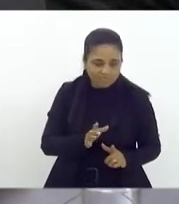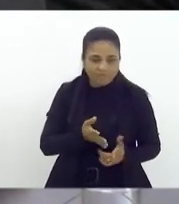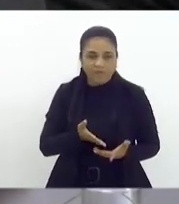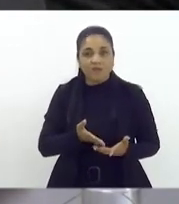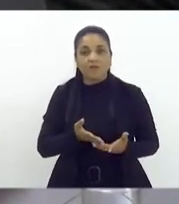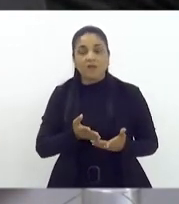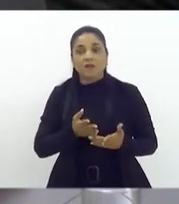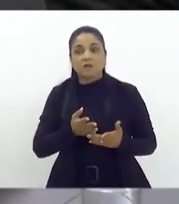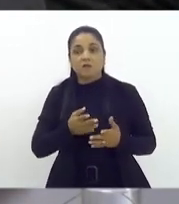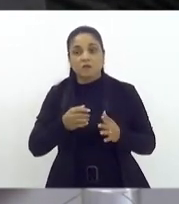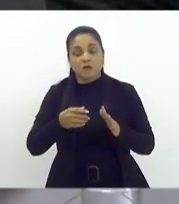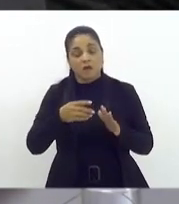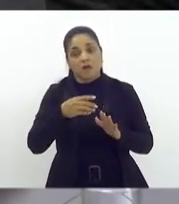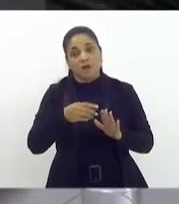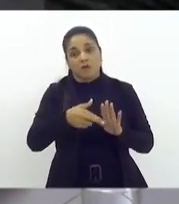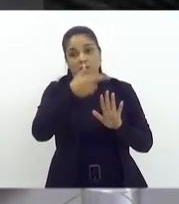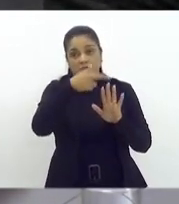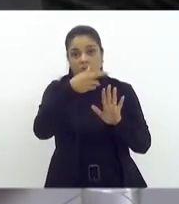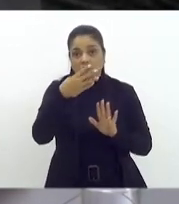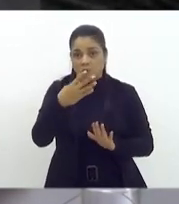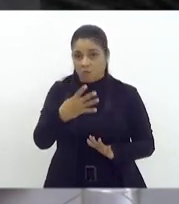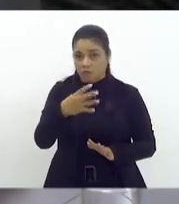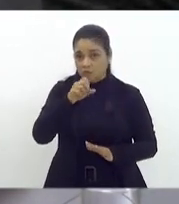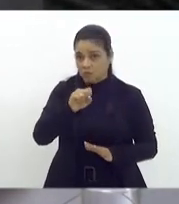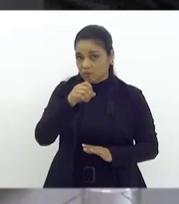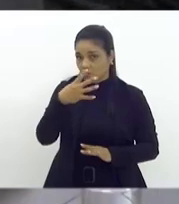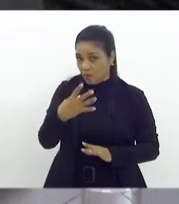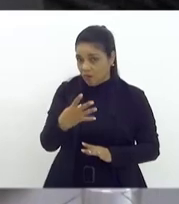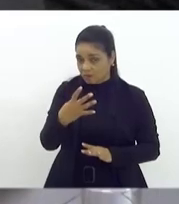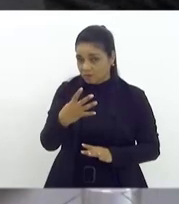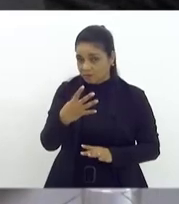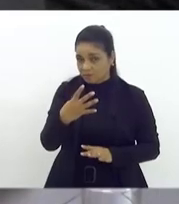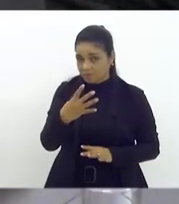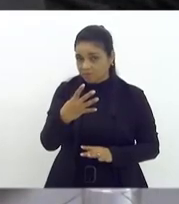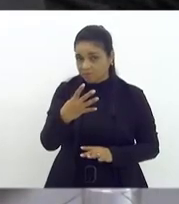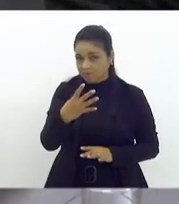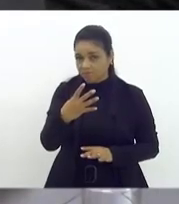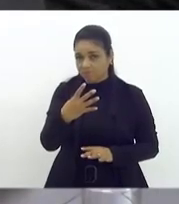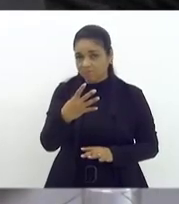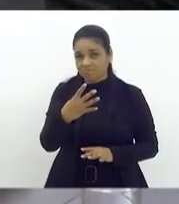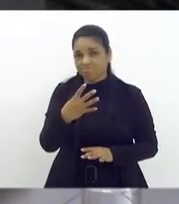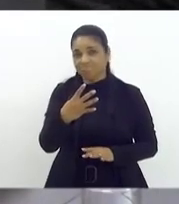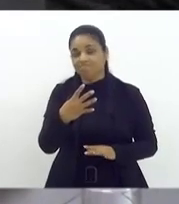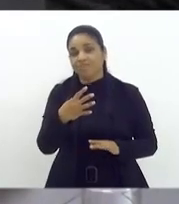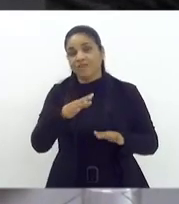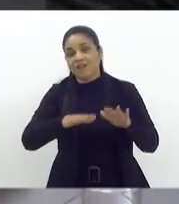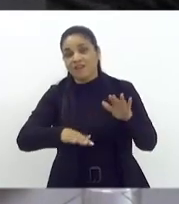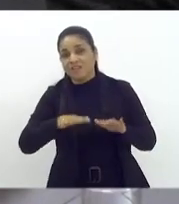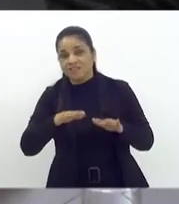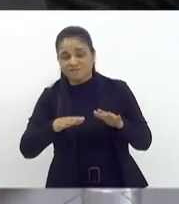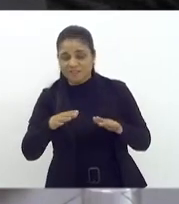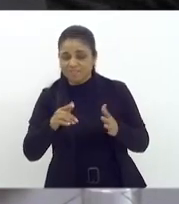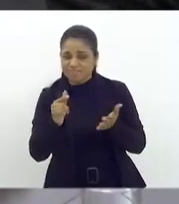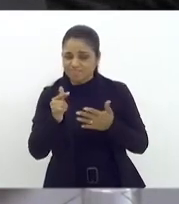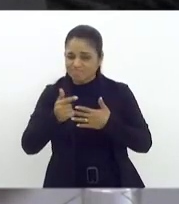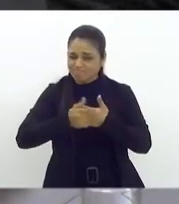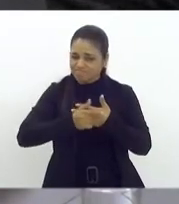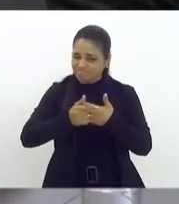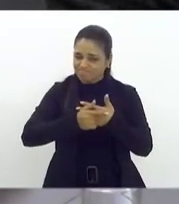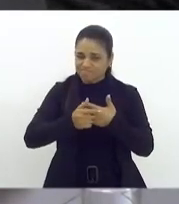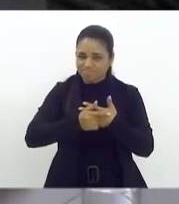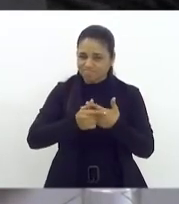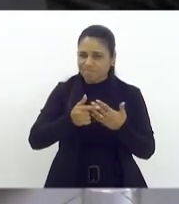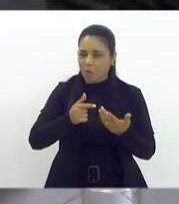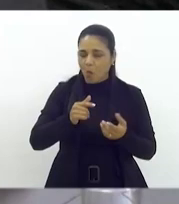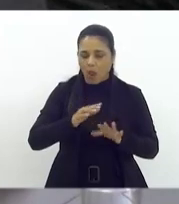resolução 4484 muita das vezes é tudo no papel é lindo mas na prática é